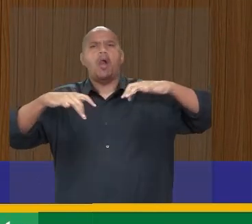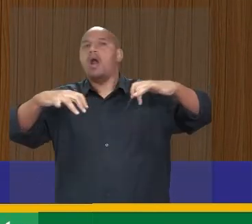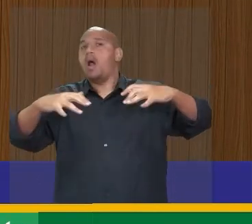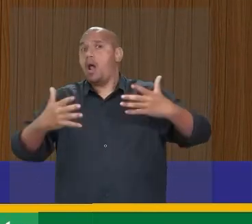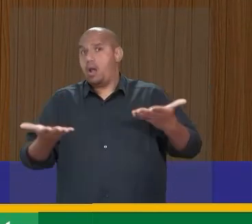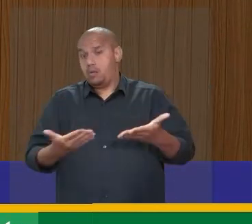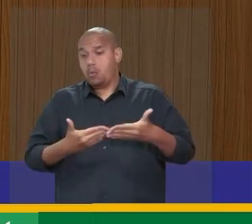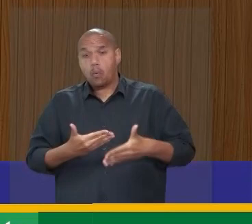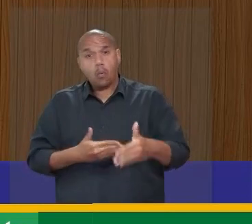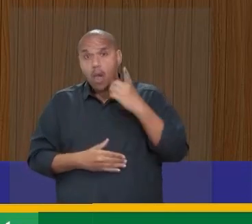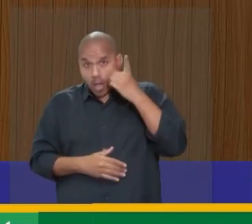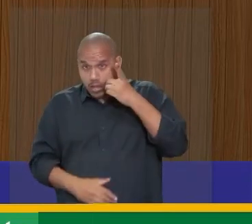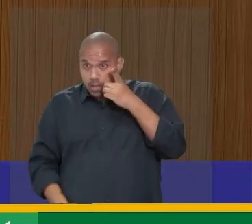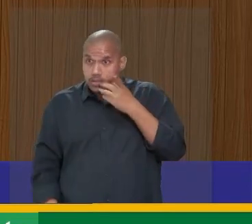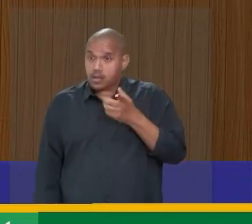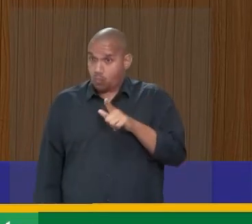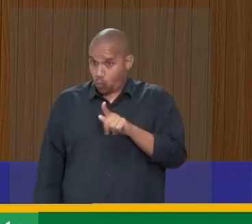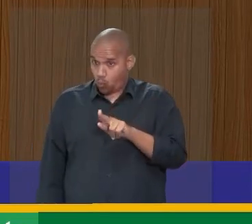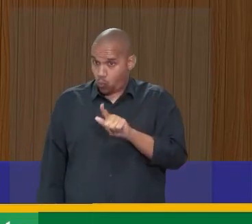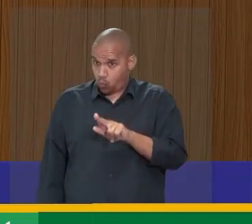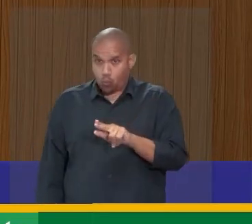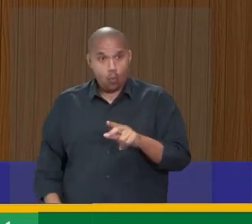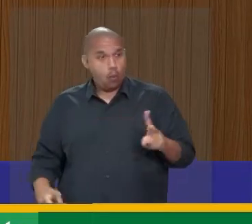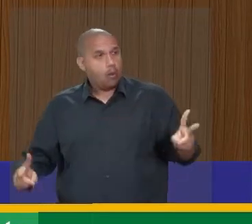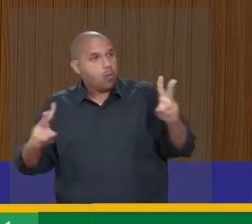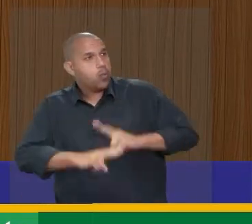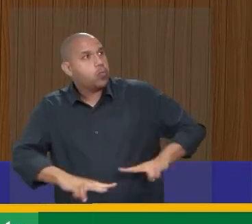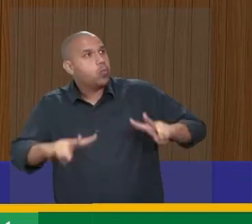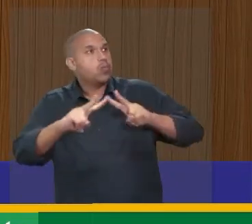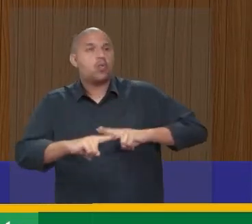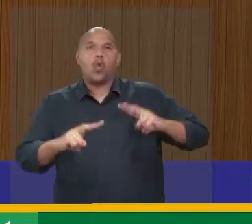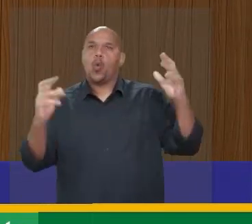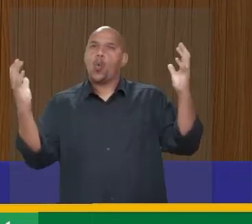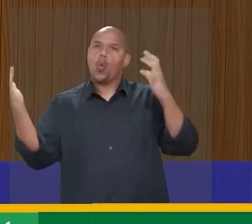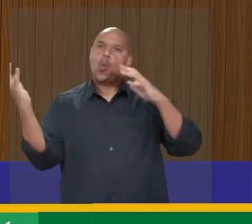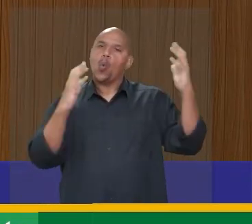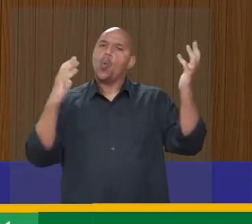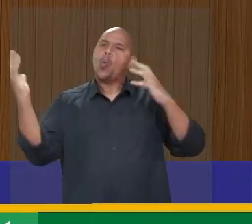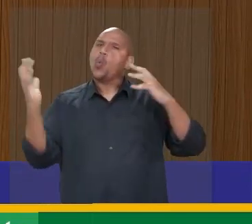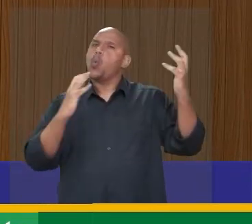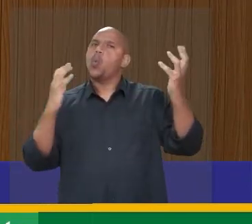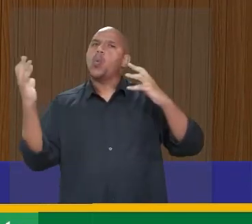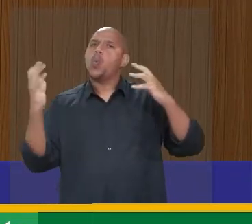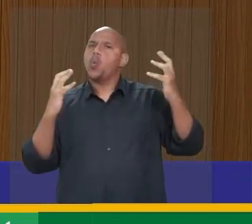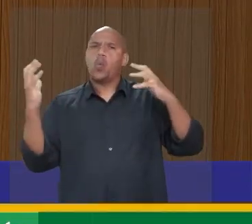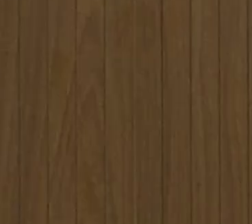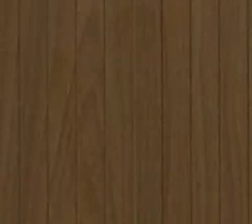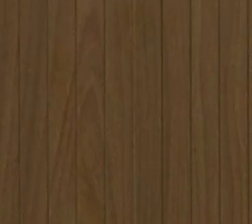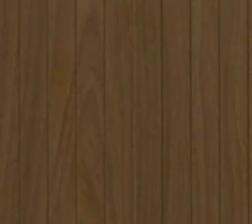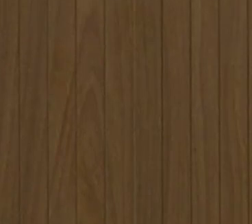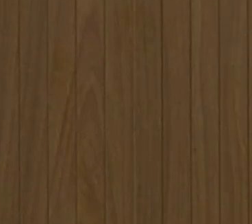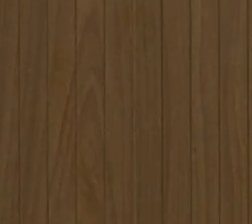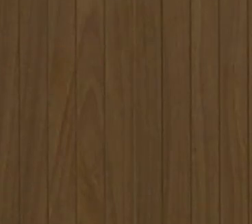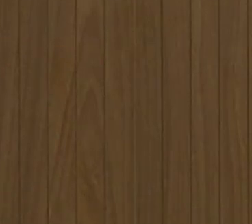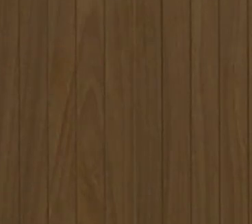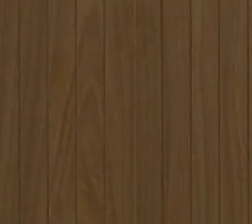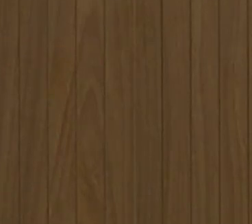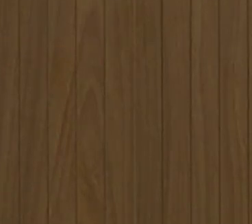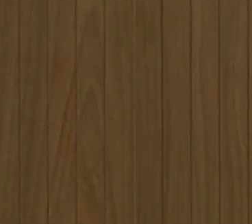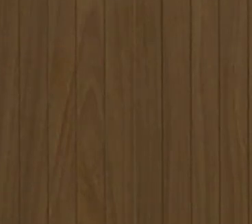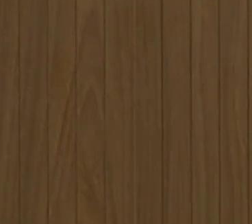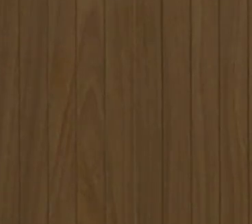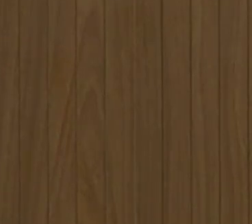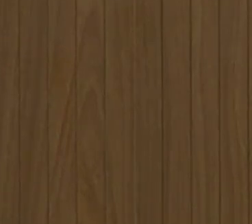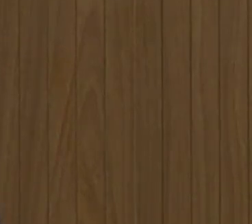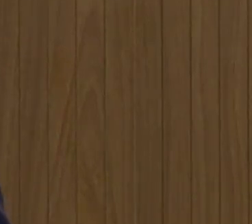com os ventos e a falta de poda de árvores na zona rural vai virar uma loucura o deputado Google